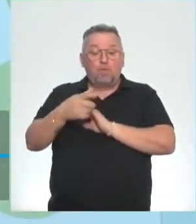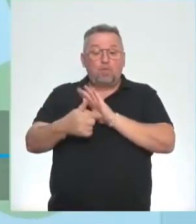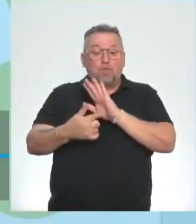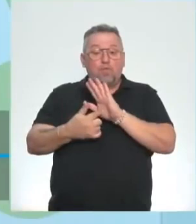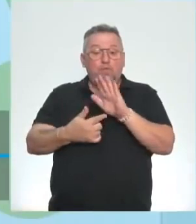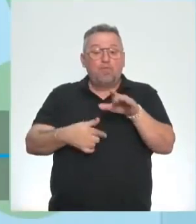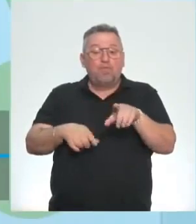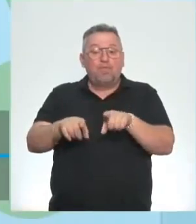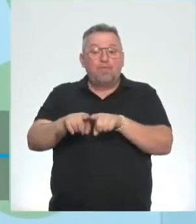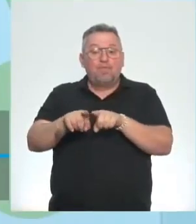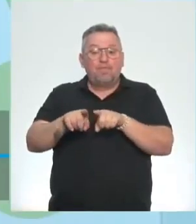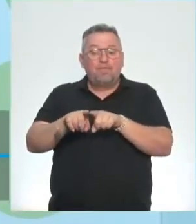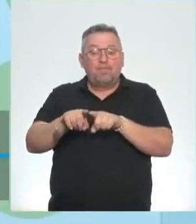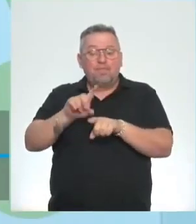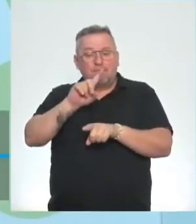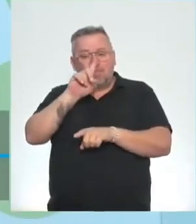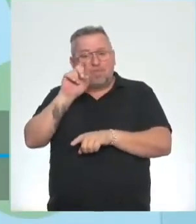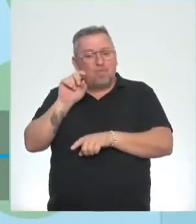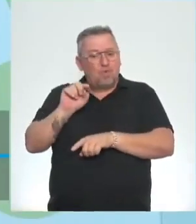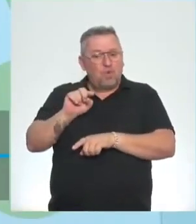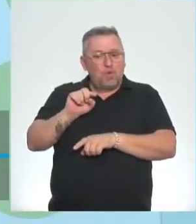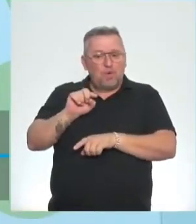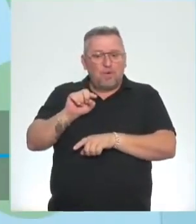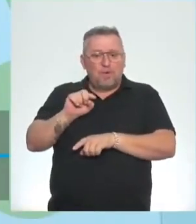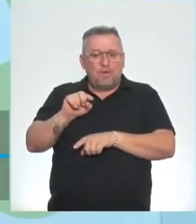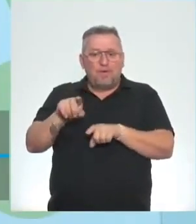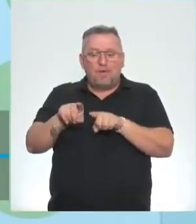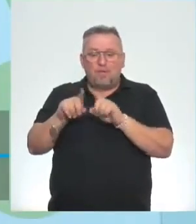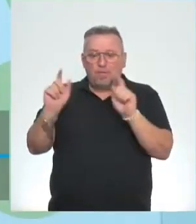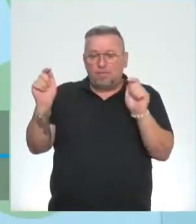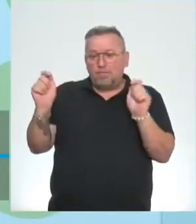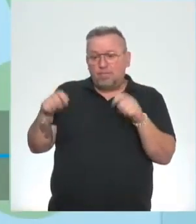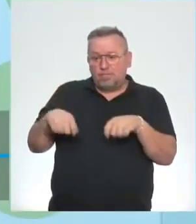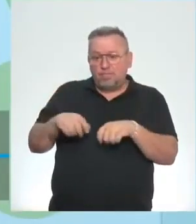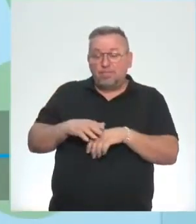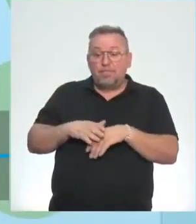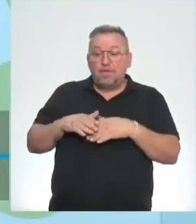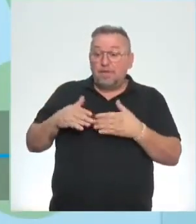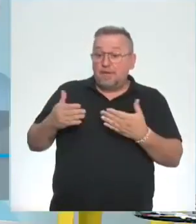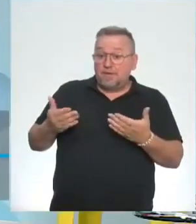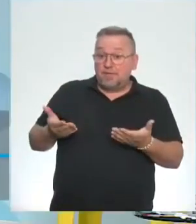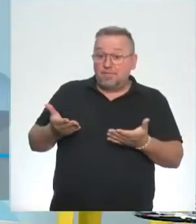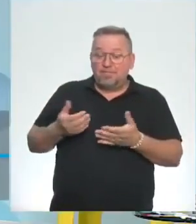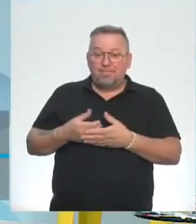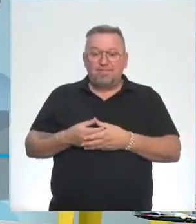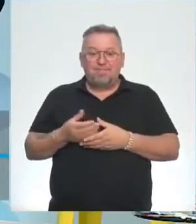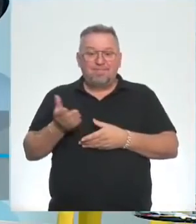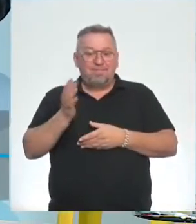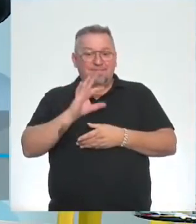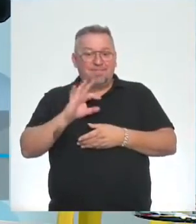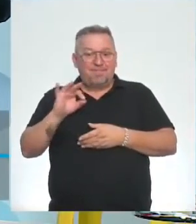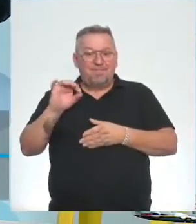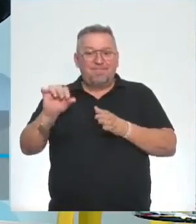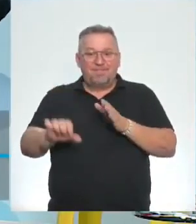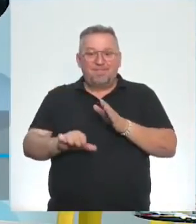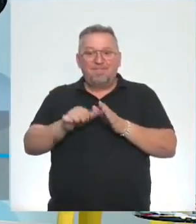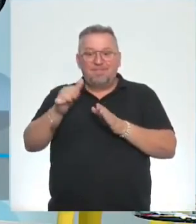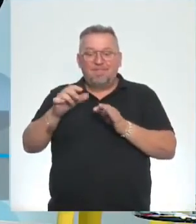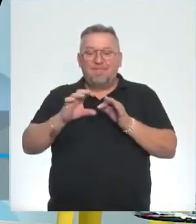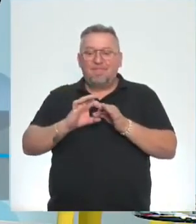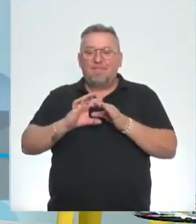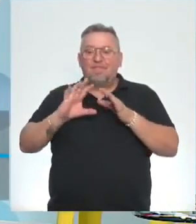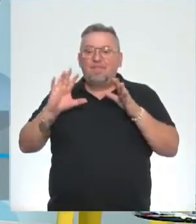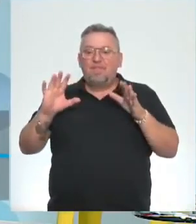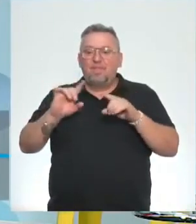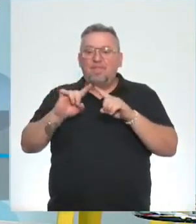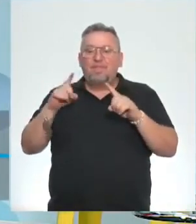aqui, incerteza e a possibilidade. E aí? Ótimo. Então, assim, a primeira era livre aí